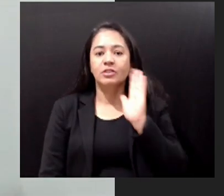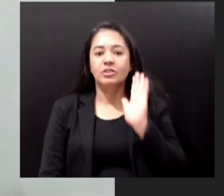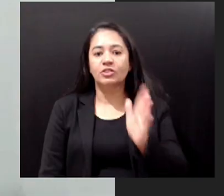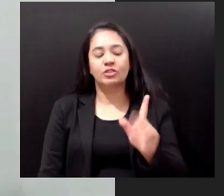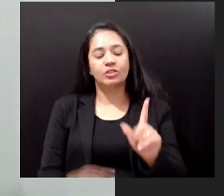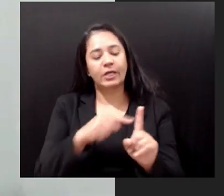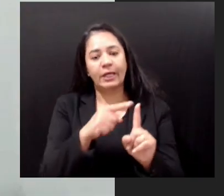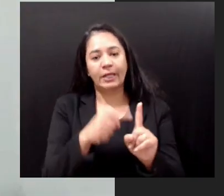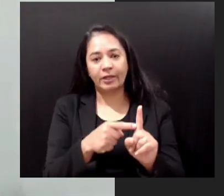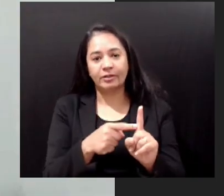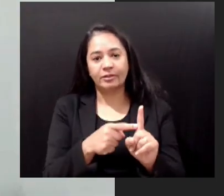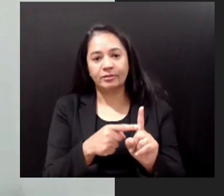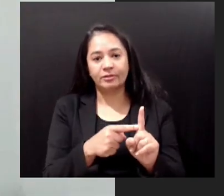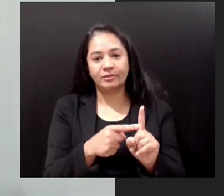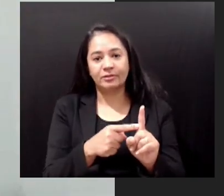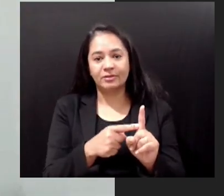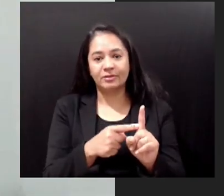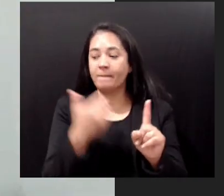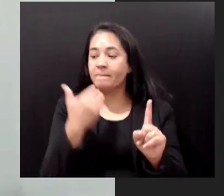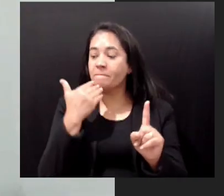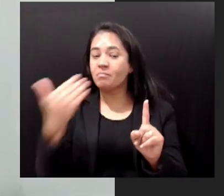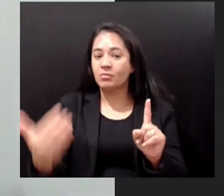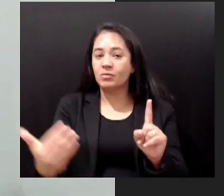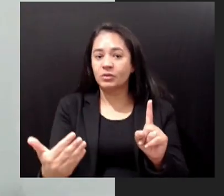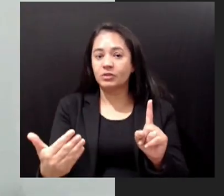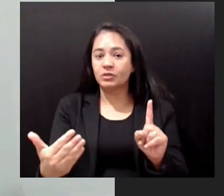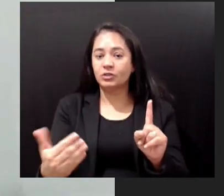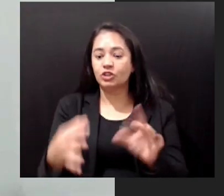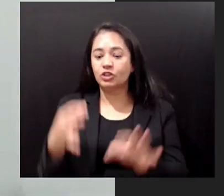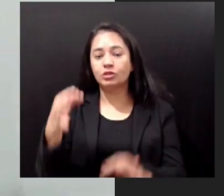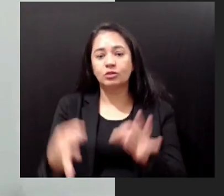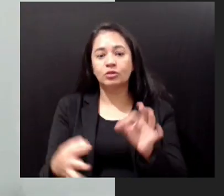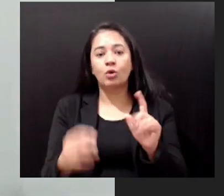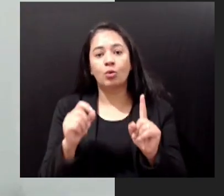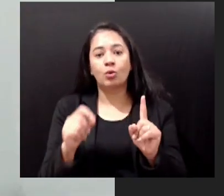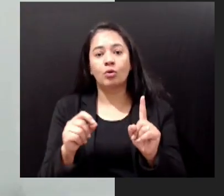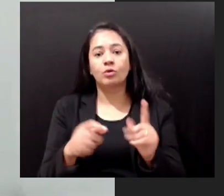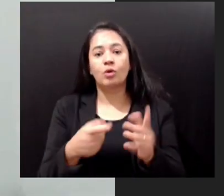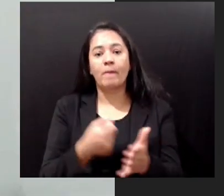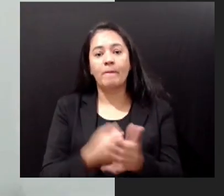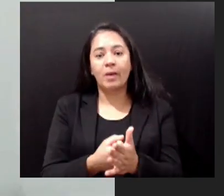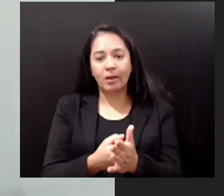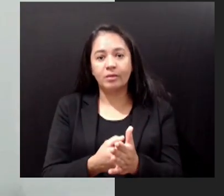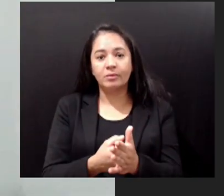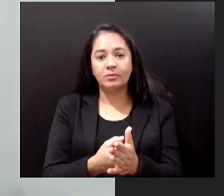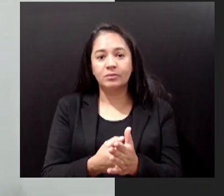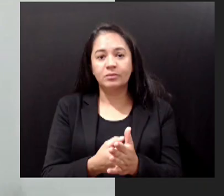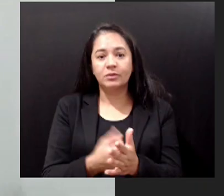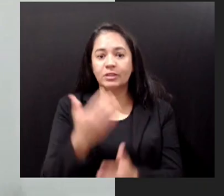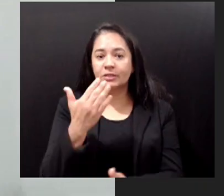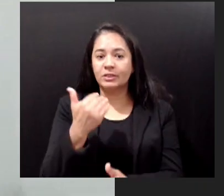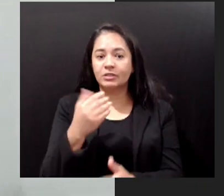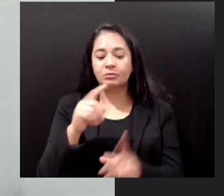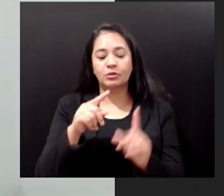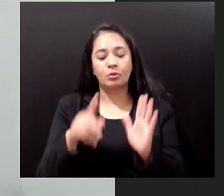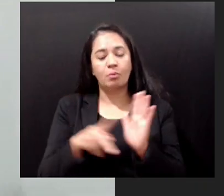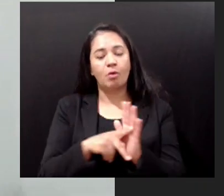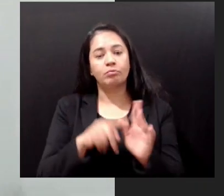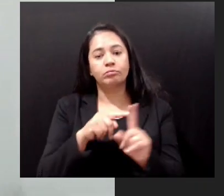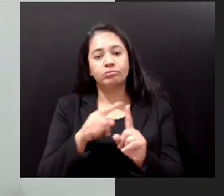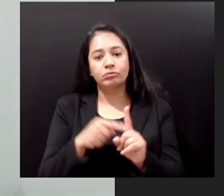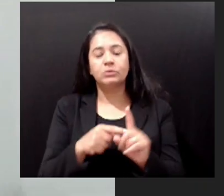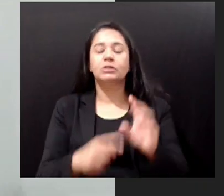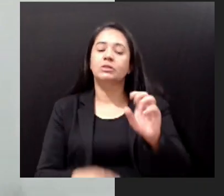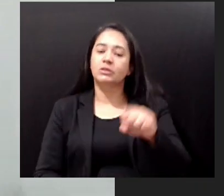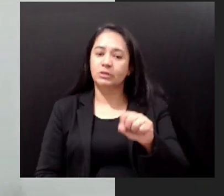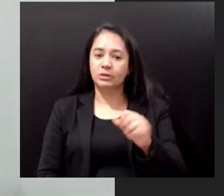em solicitar judicialmente o pagamento desses alimentos gravídicos. Então, sim, a